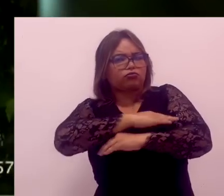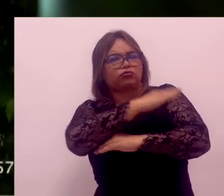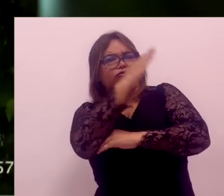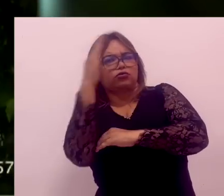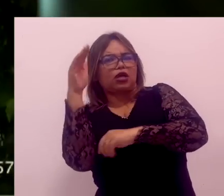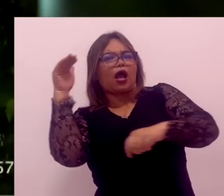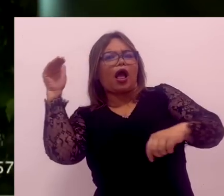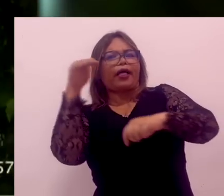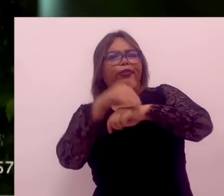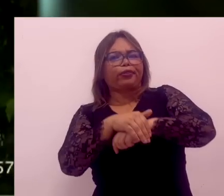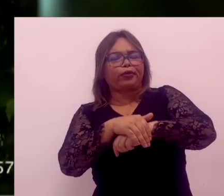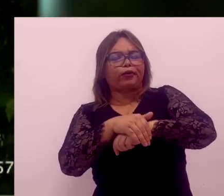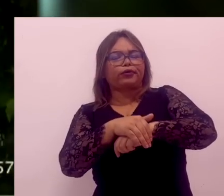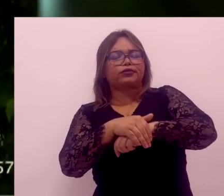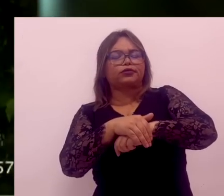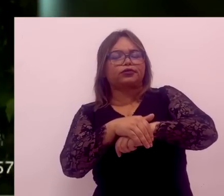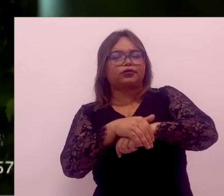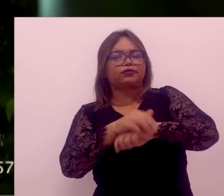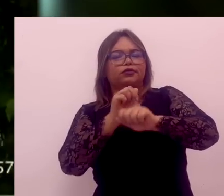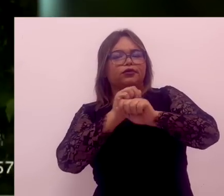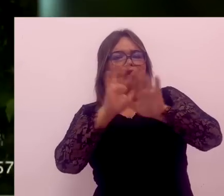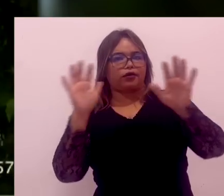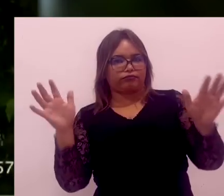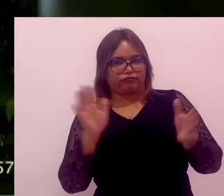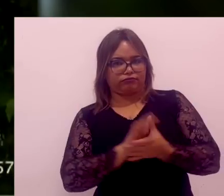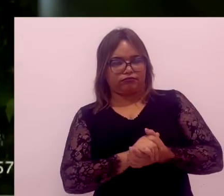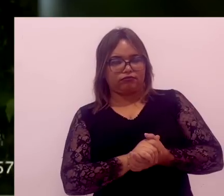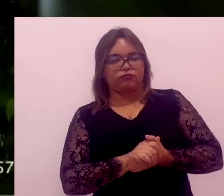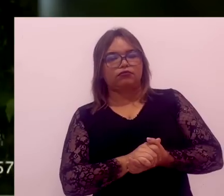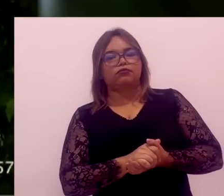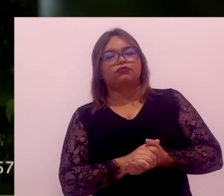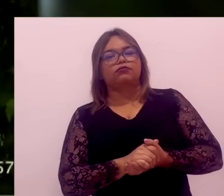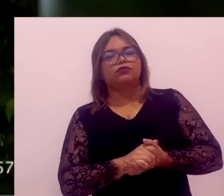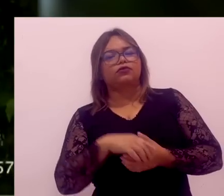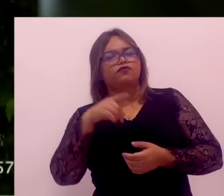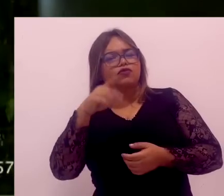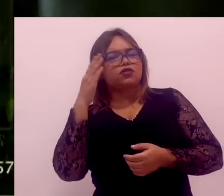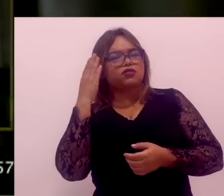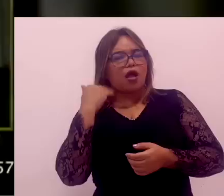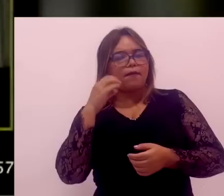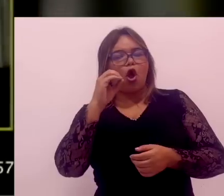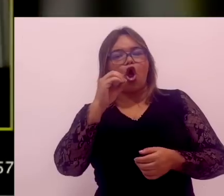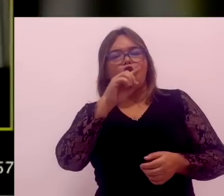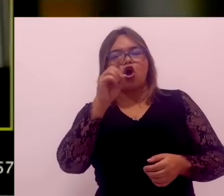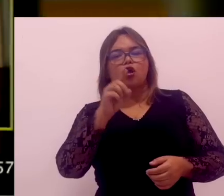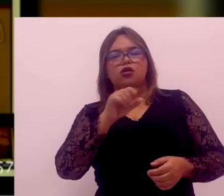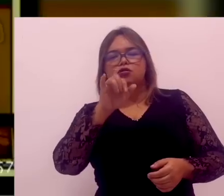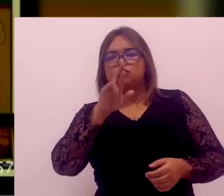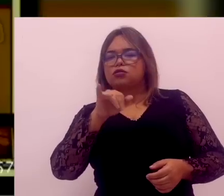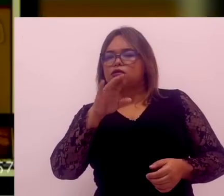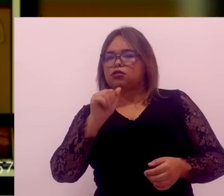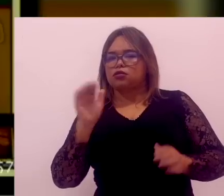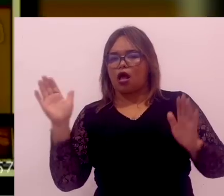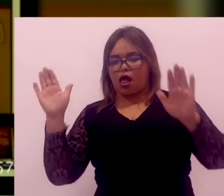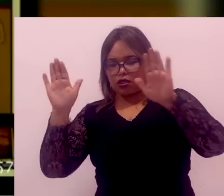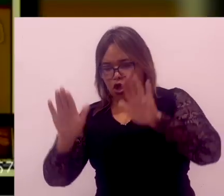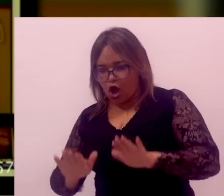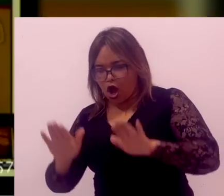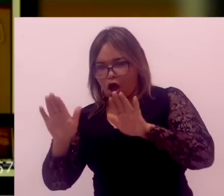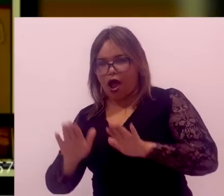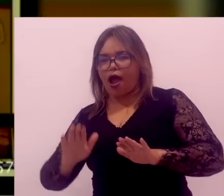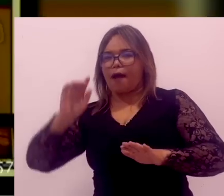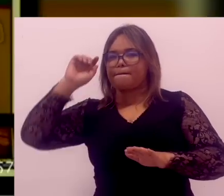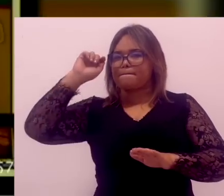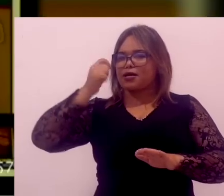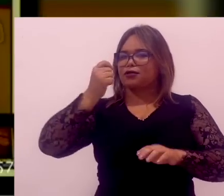Osíris foi adorado como preto e como branco, então isso explica essa história. Há aqui uma sala egípcia com todo